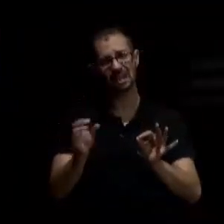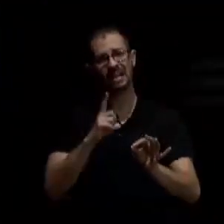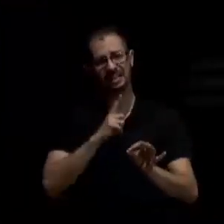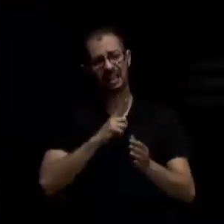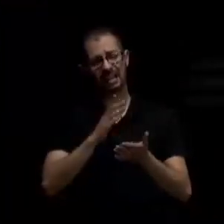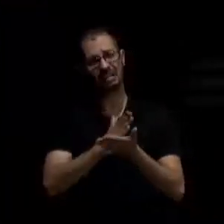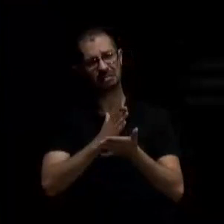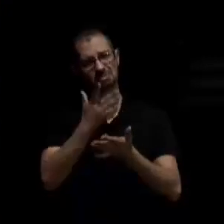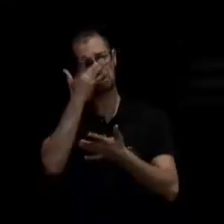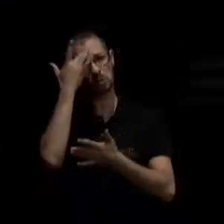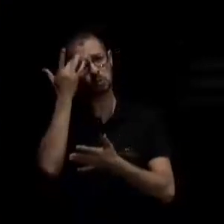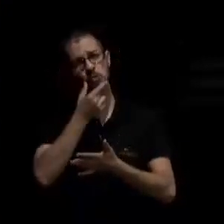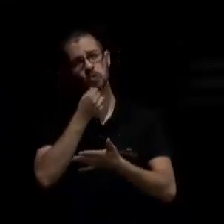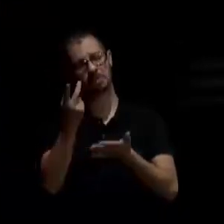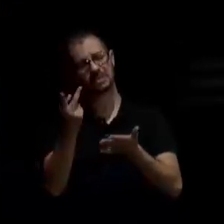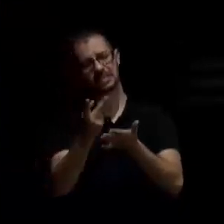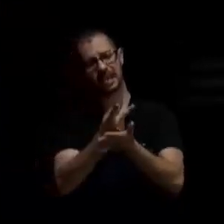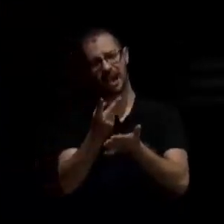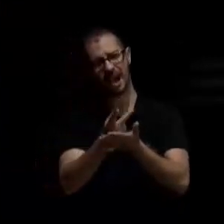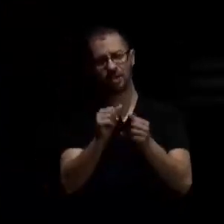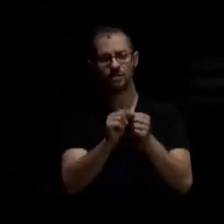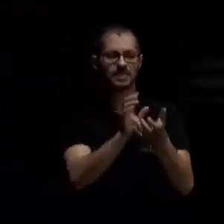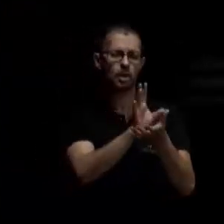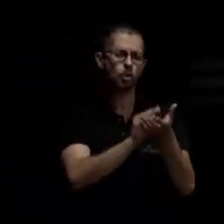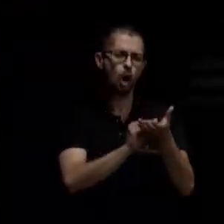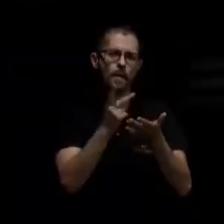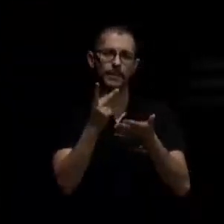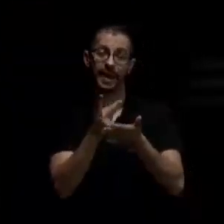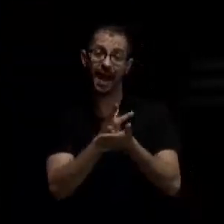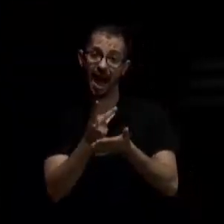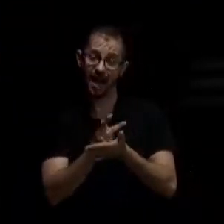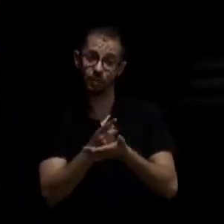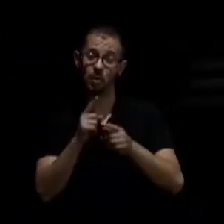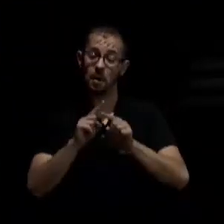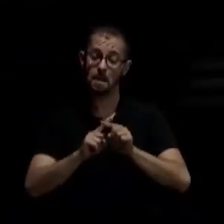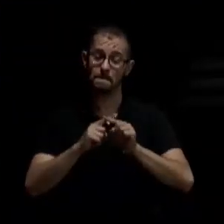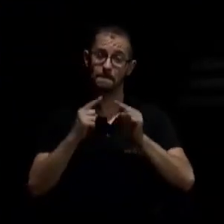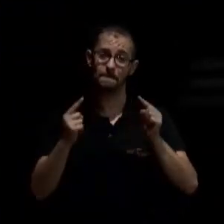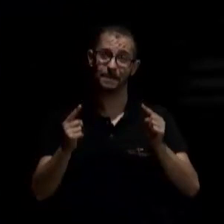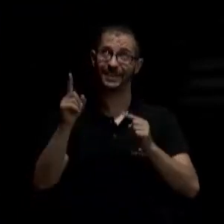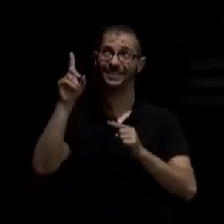erraram, fizeram cópias erradas, mas ele deixou